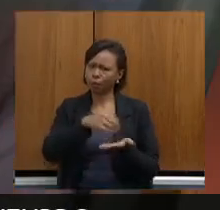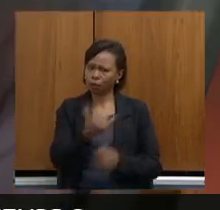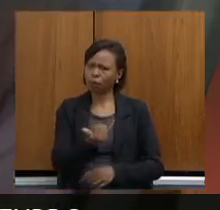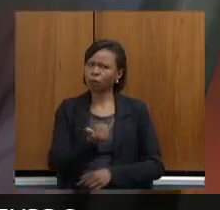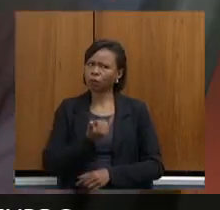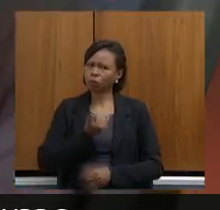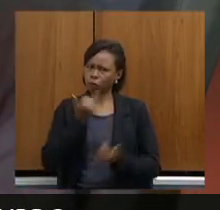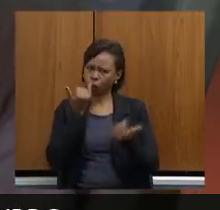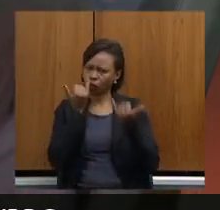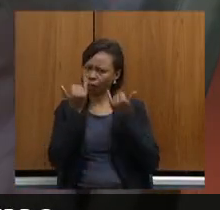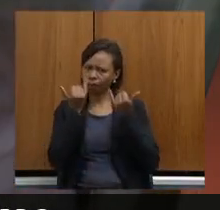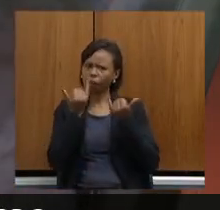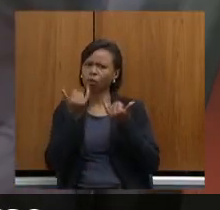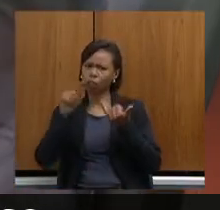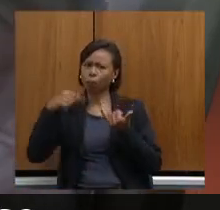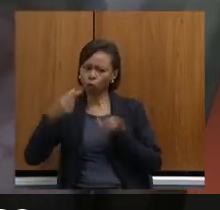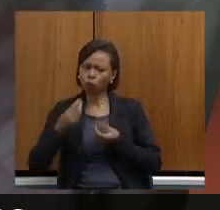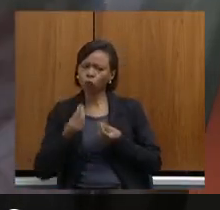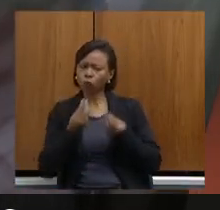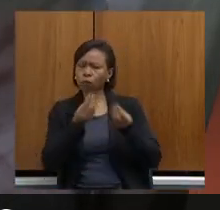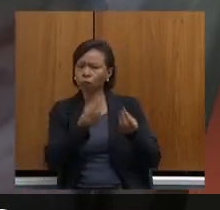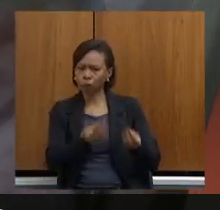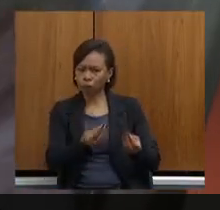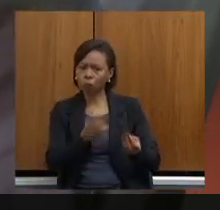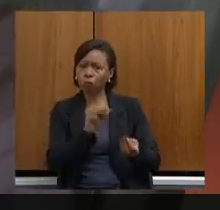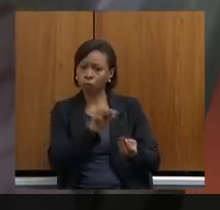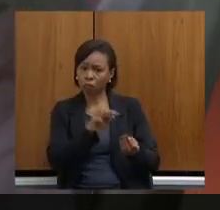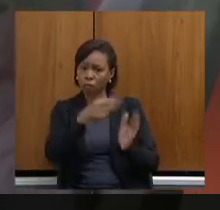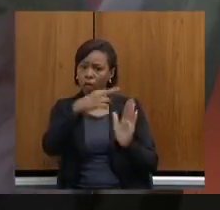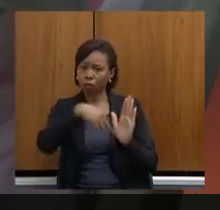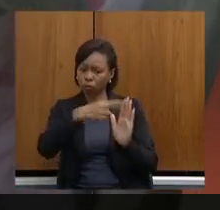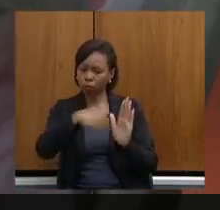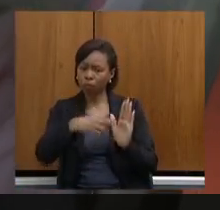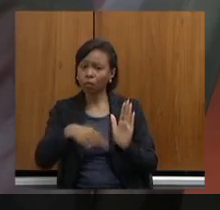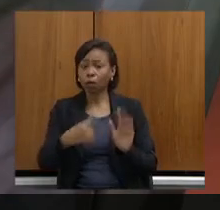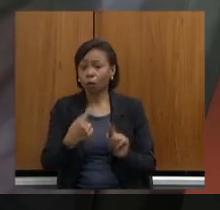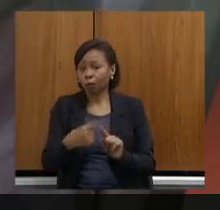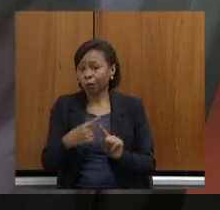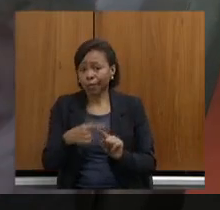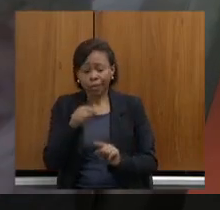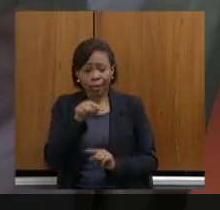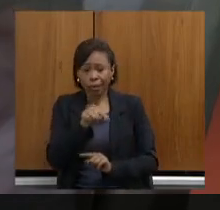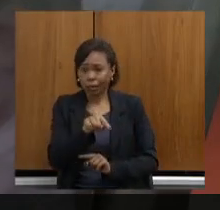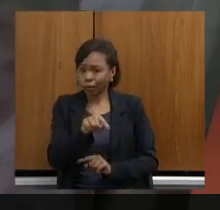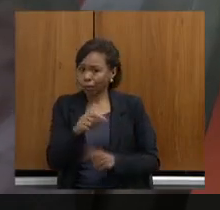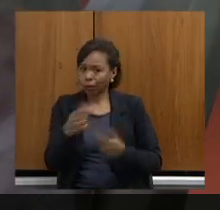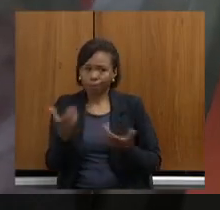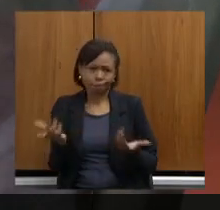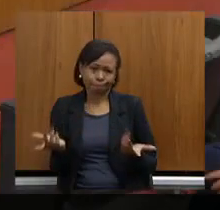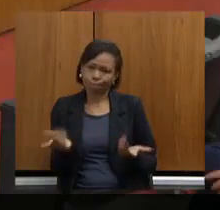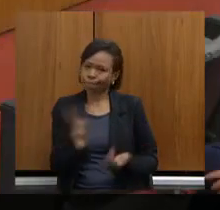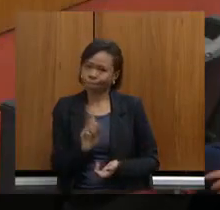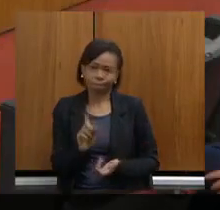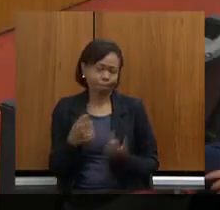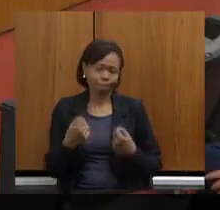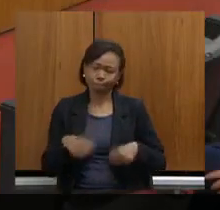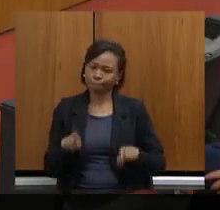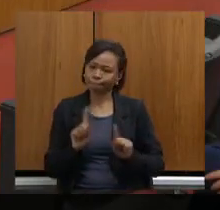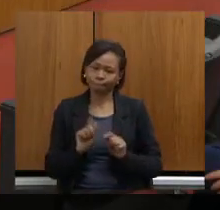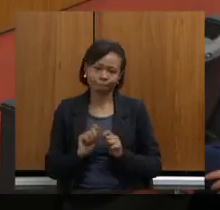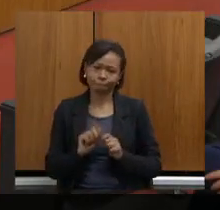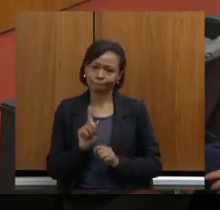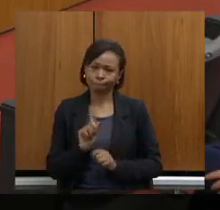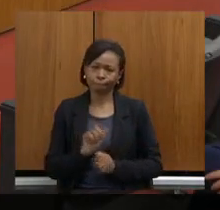para a senhora dá uma analisada é de alguma forma não é o que nós precisamos fazer hoje é